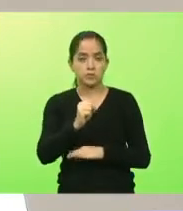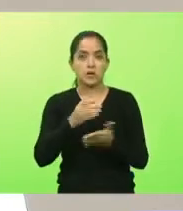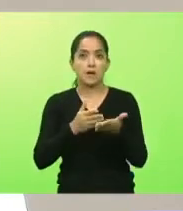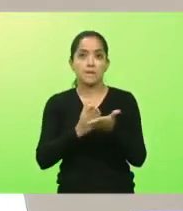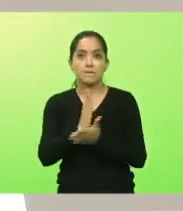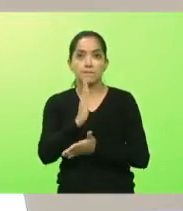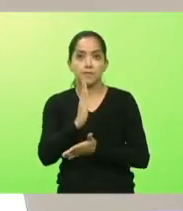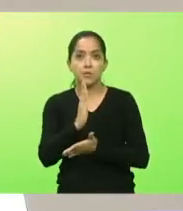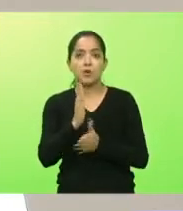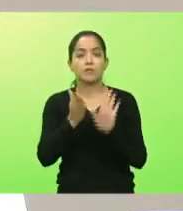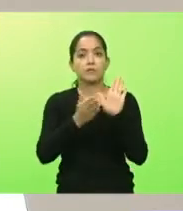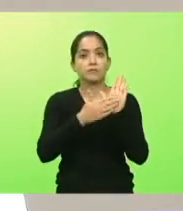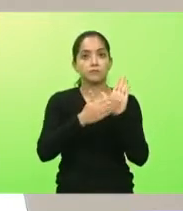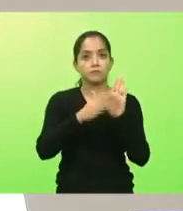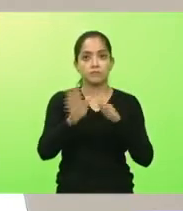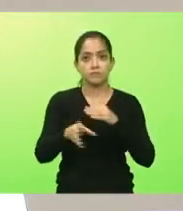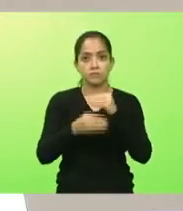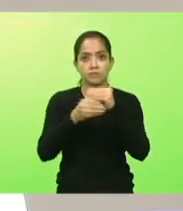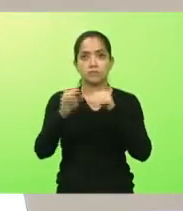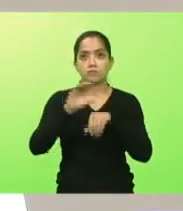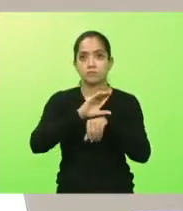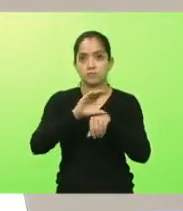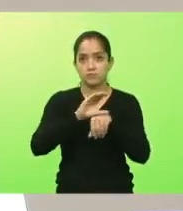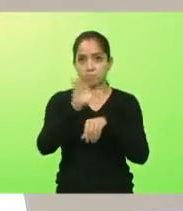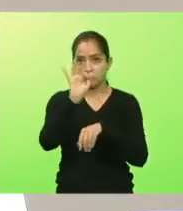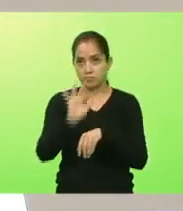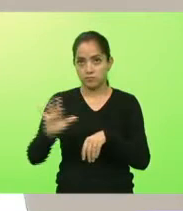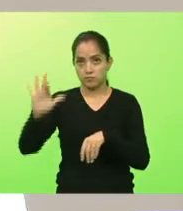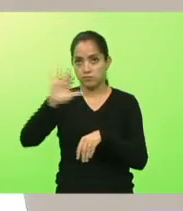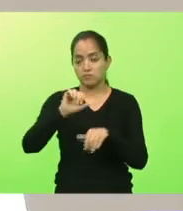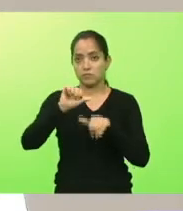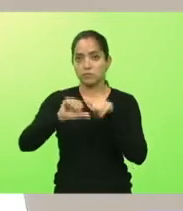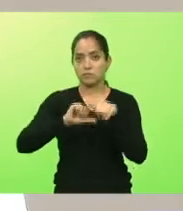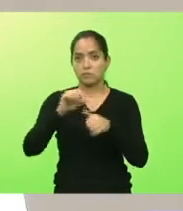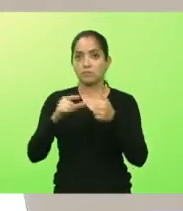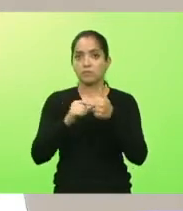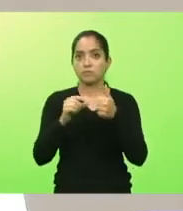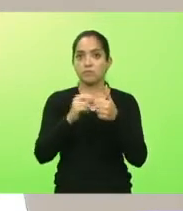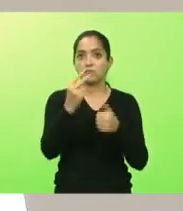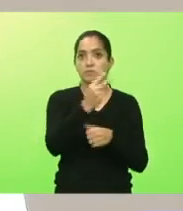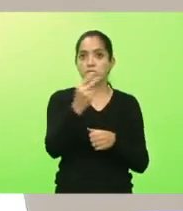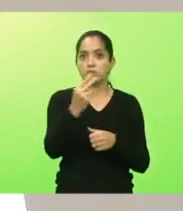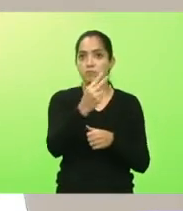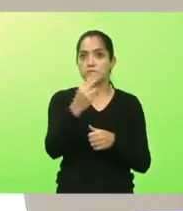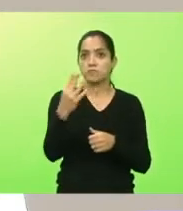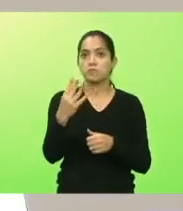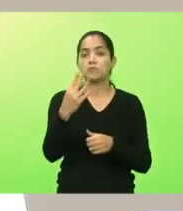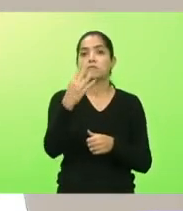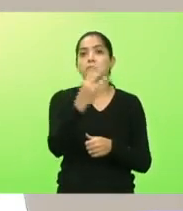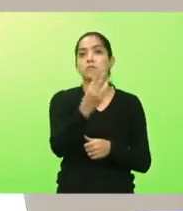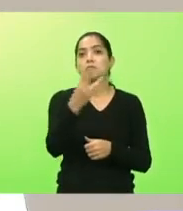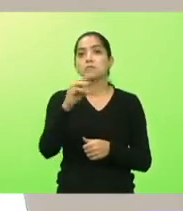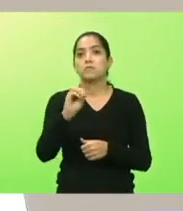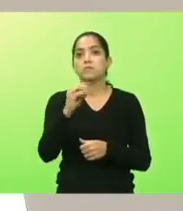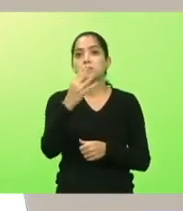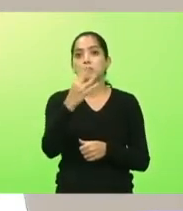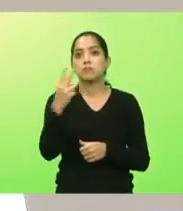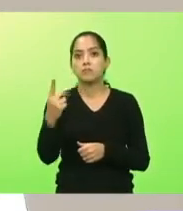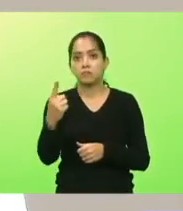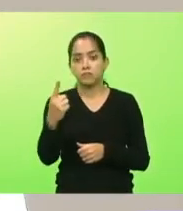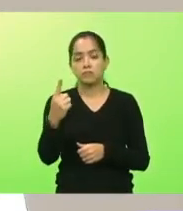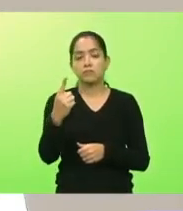apresentação de propostas de emenda à Constituição Federal a fim de alterar os artigos 22, 24, 30, 41,